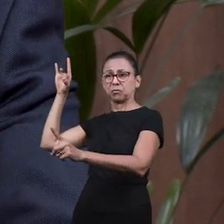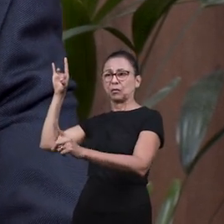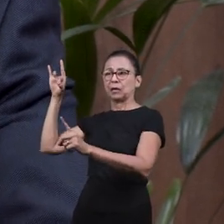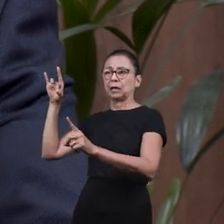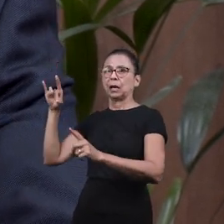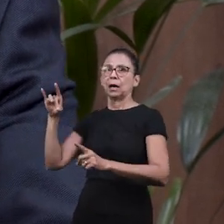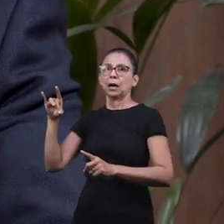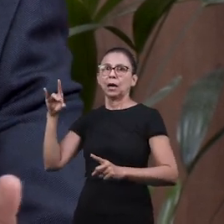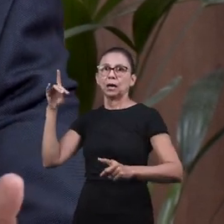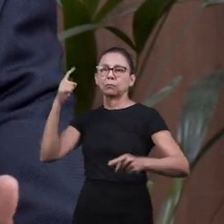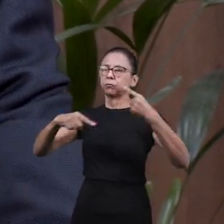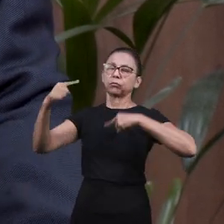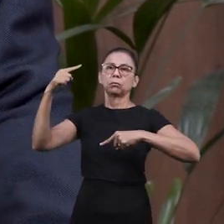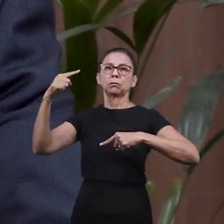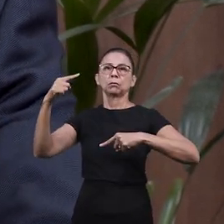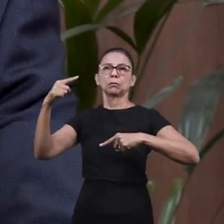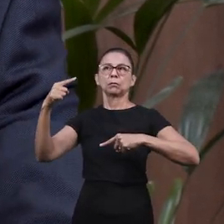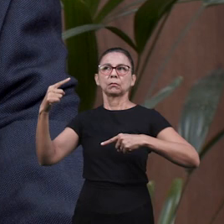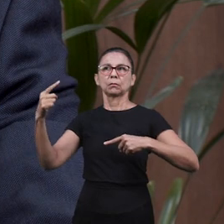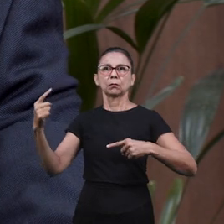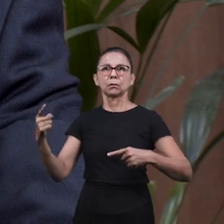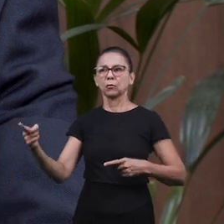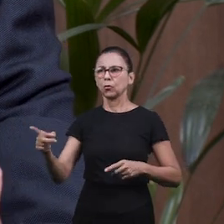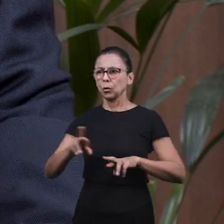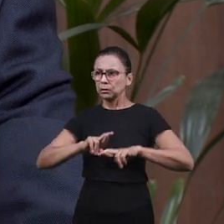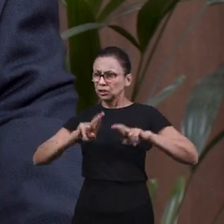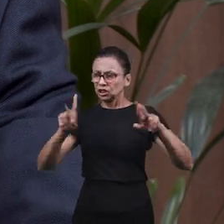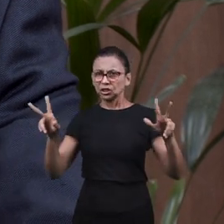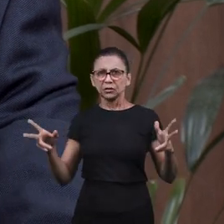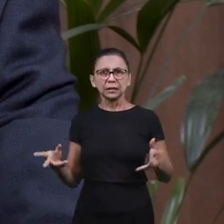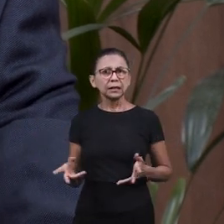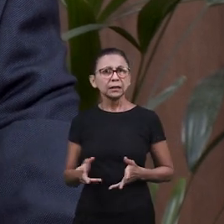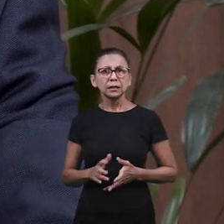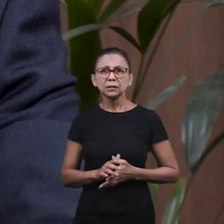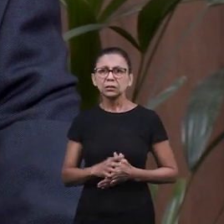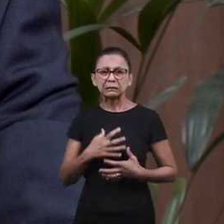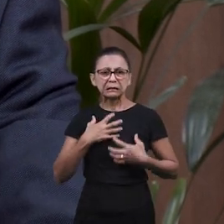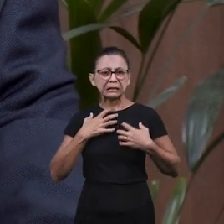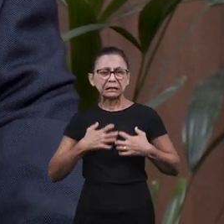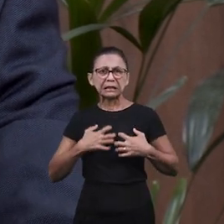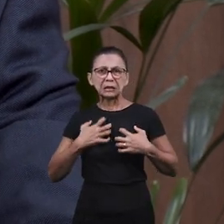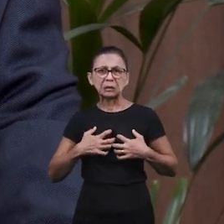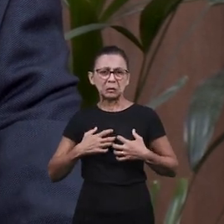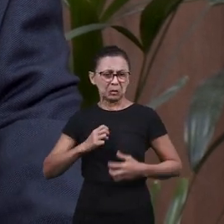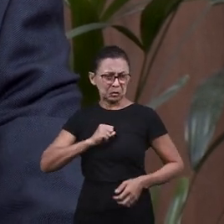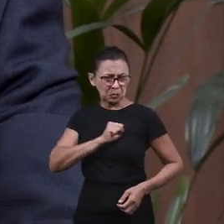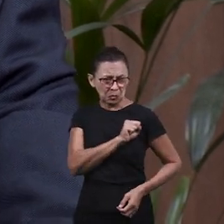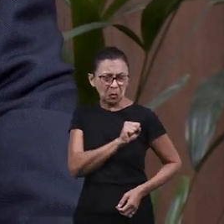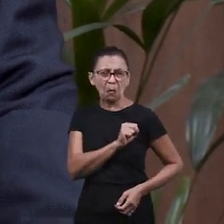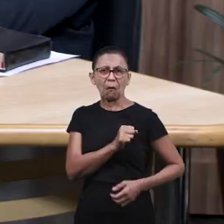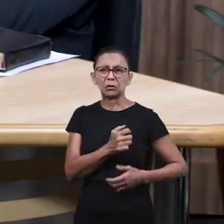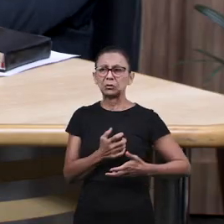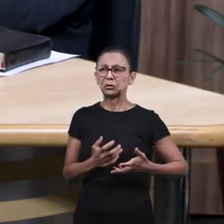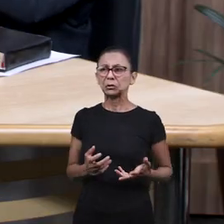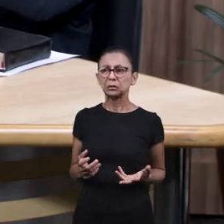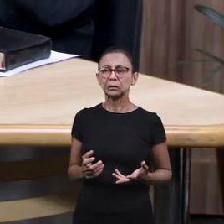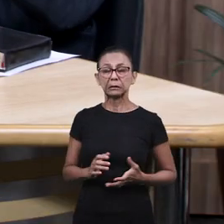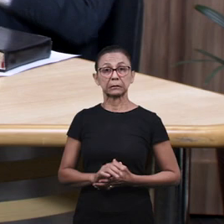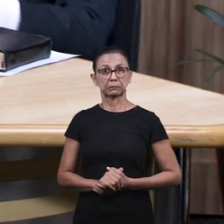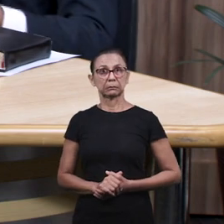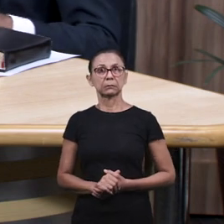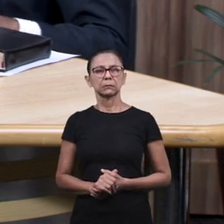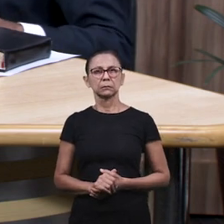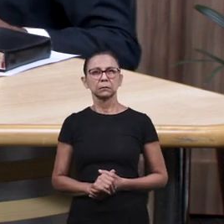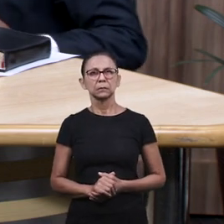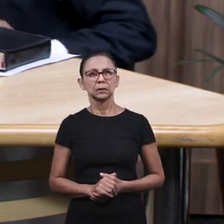de ira, de rancor, né? Como acontece com o homem. O homem, quando o Espírito Santo se retira, você não conhece